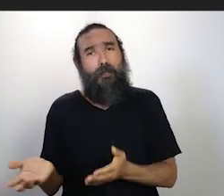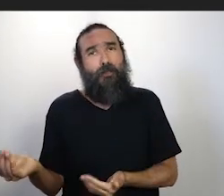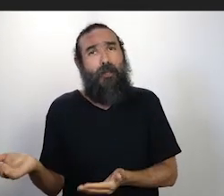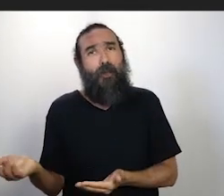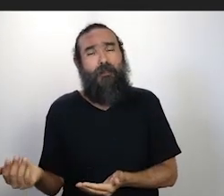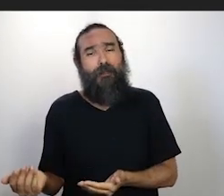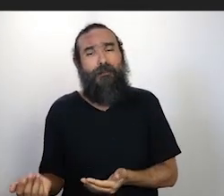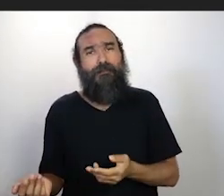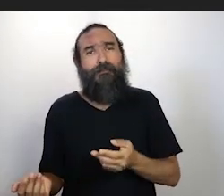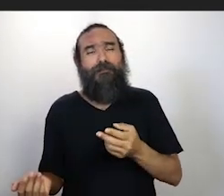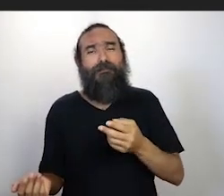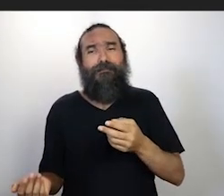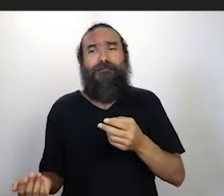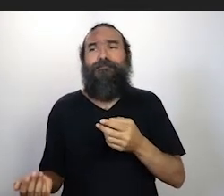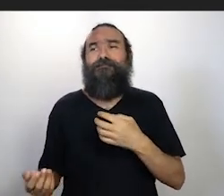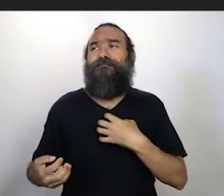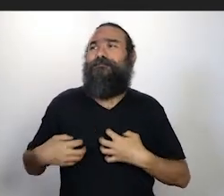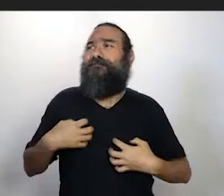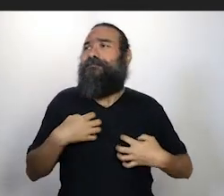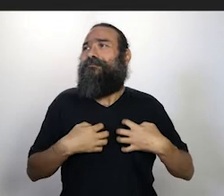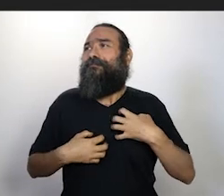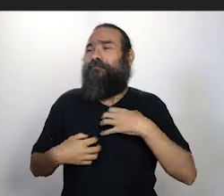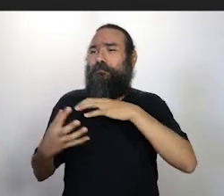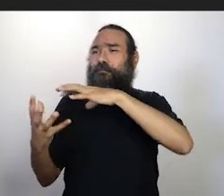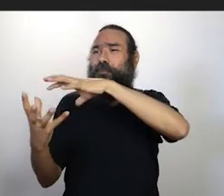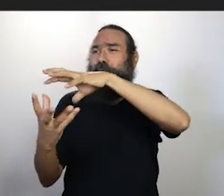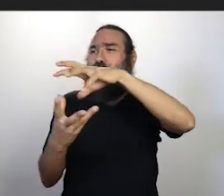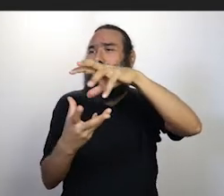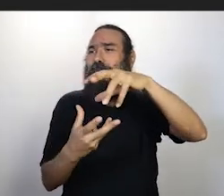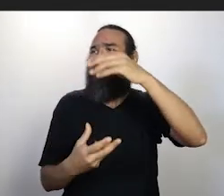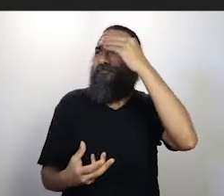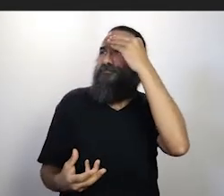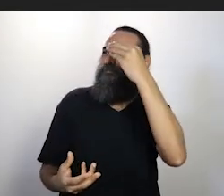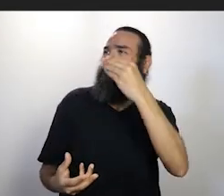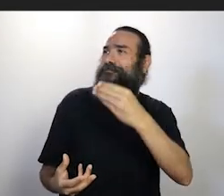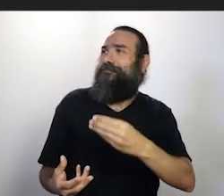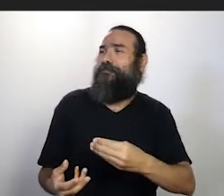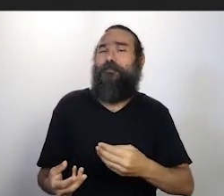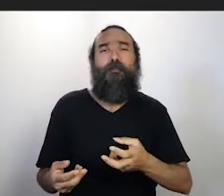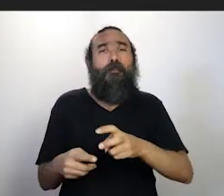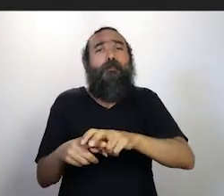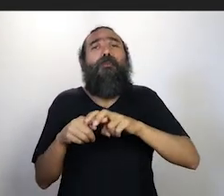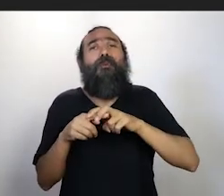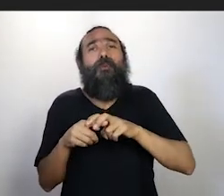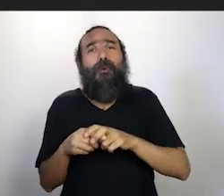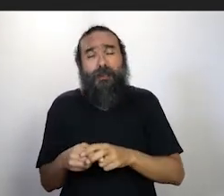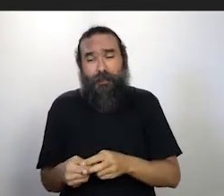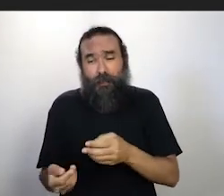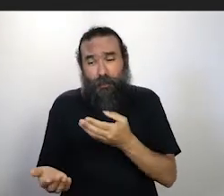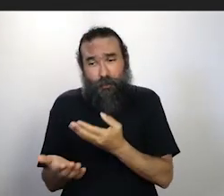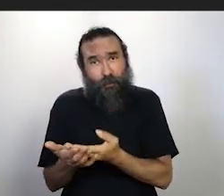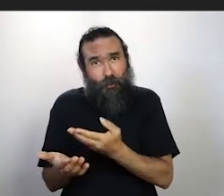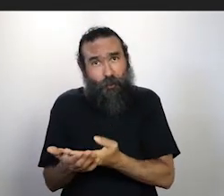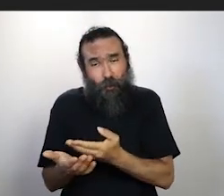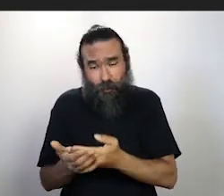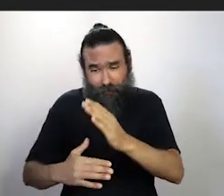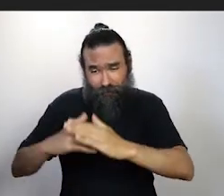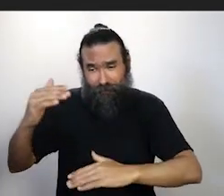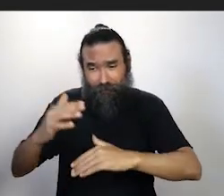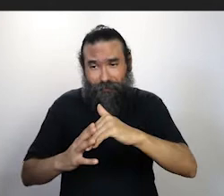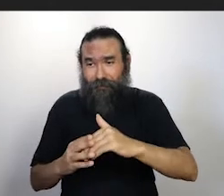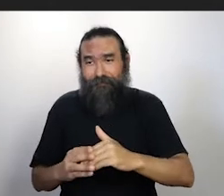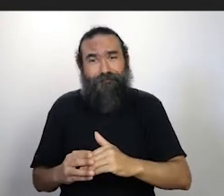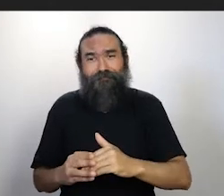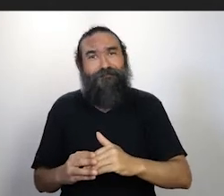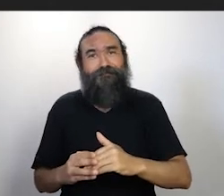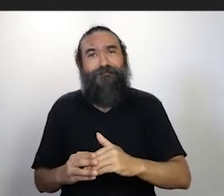por parte do jovem, principalmente desses processos educacionais tradicionais que ocorrem, né? Aqui a gente